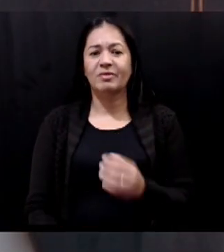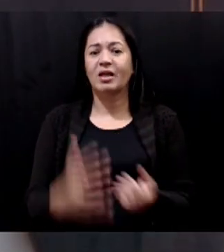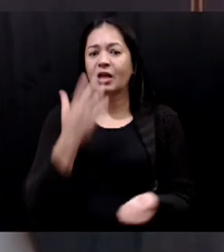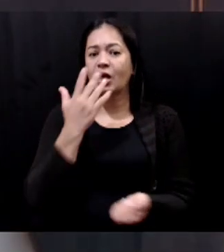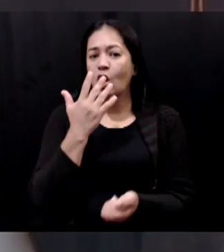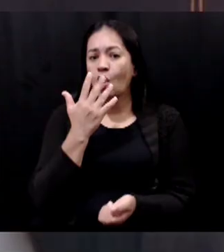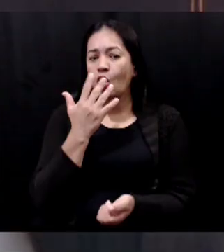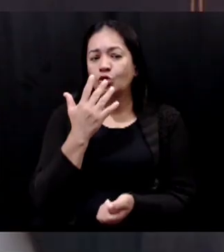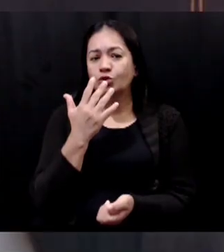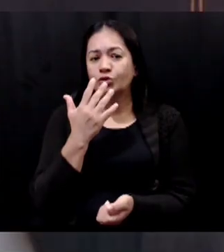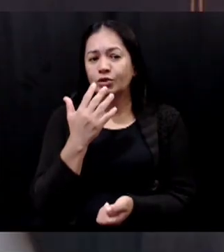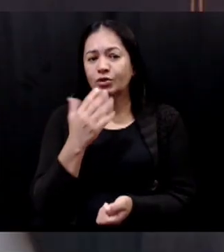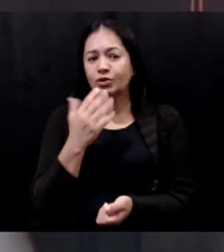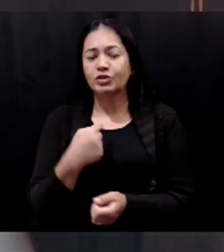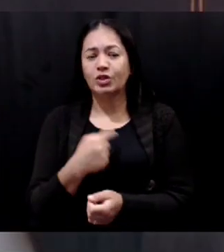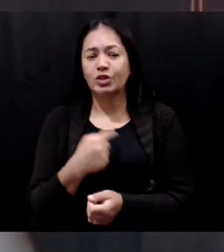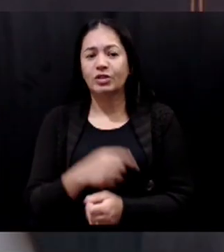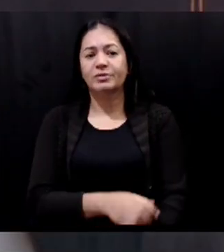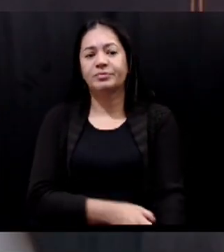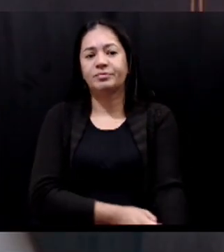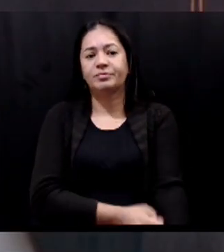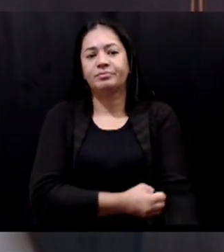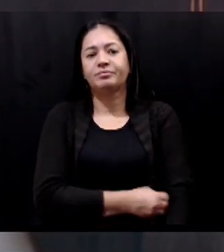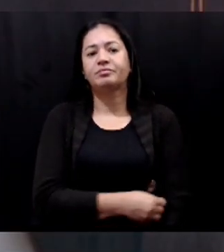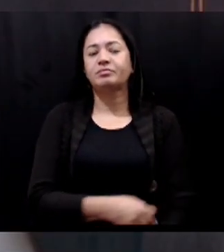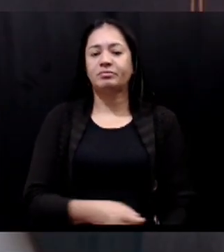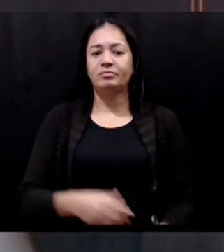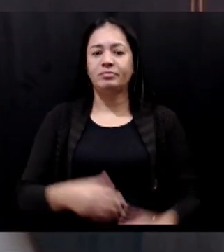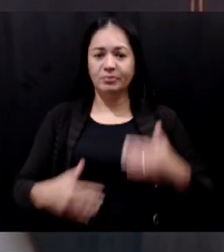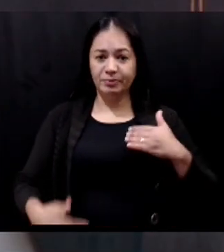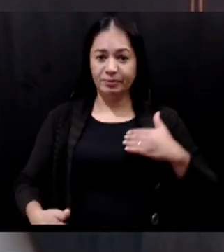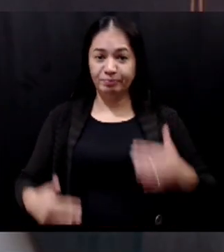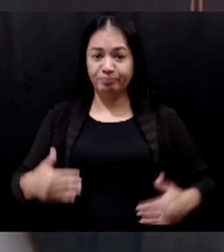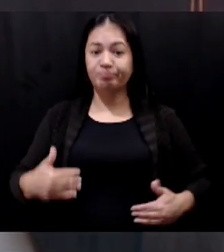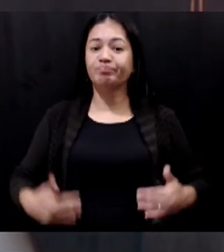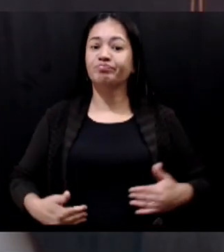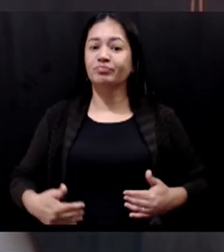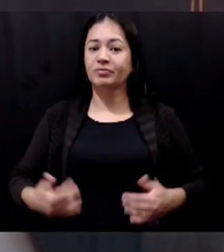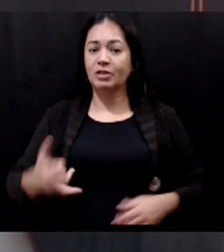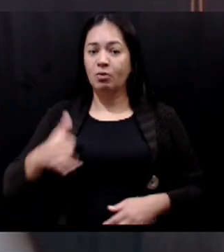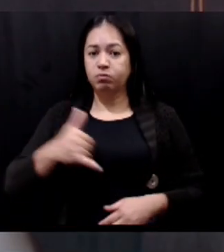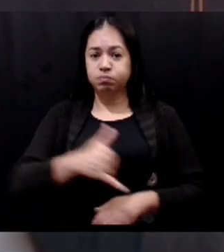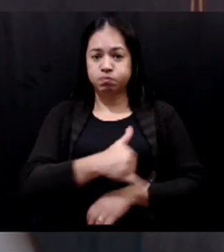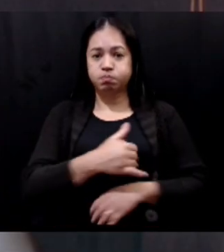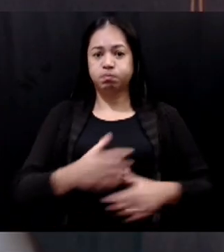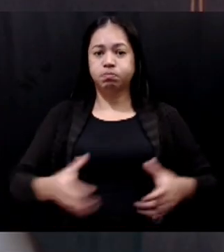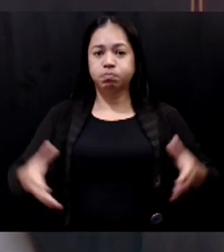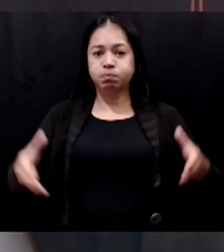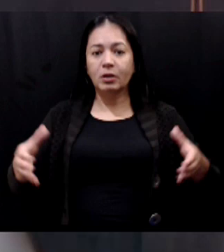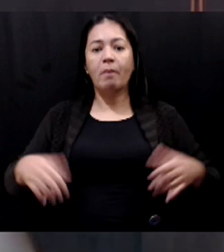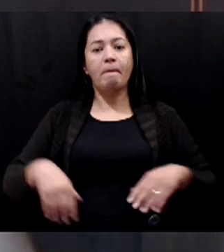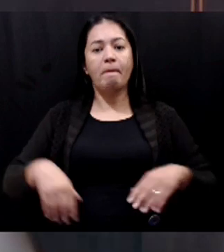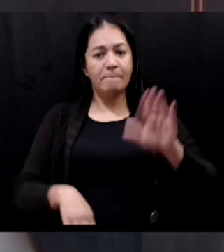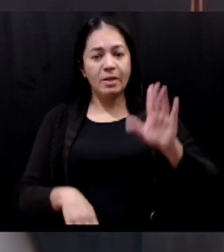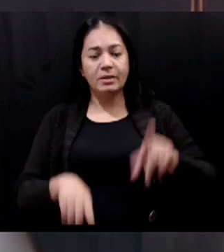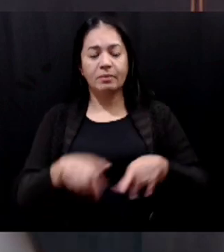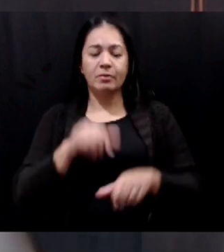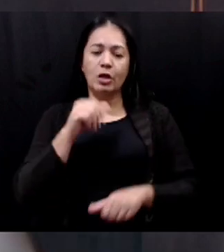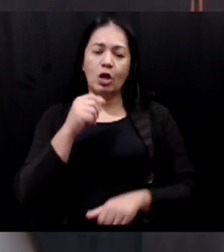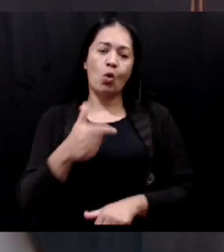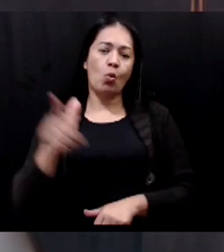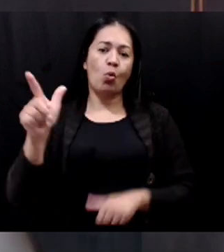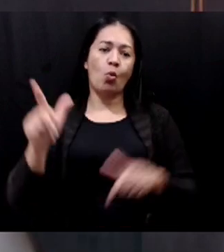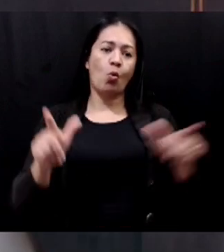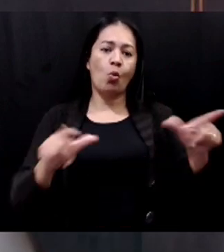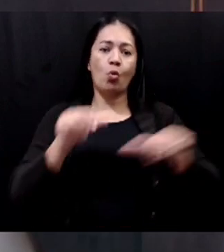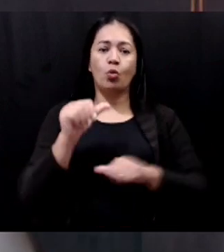acabe acumulando mais gordura na circunferência abdominal. Também é muito comum. Outras alterações relacionadas à queda de estrogênio